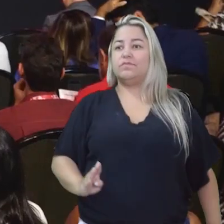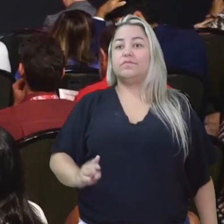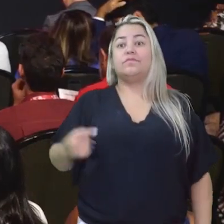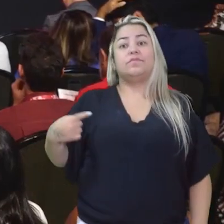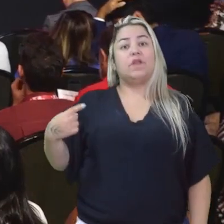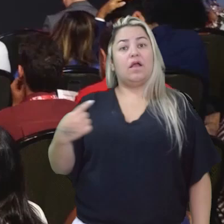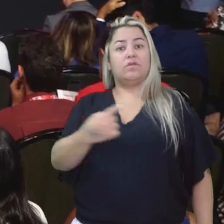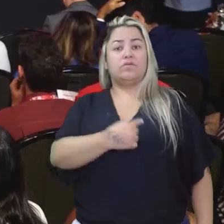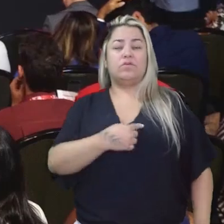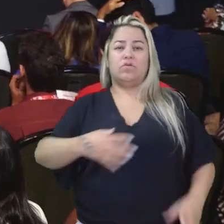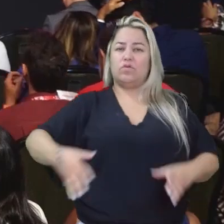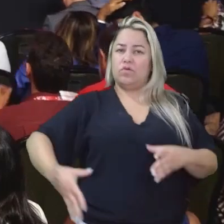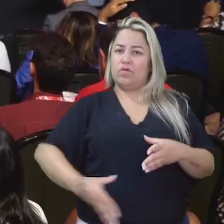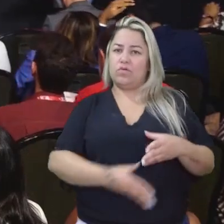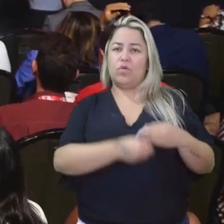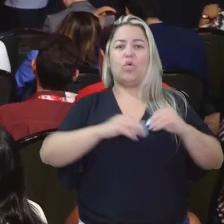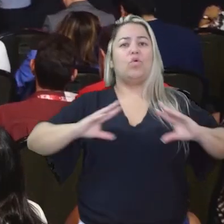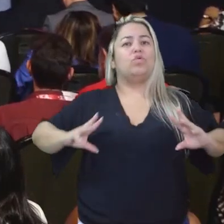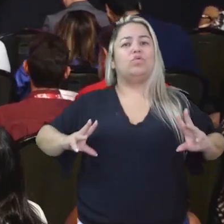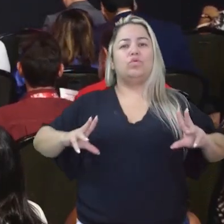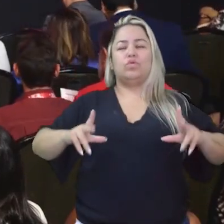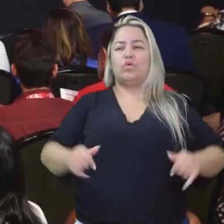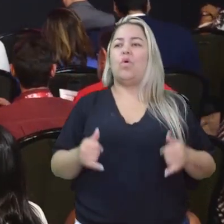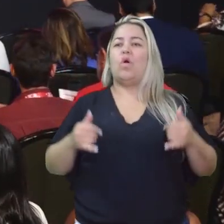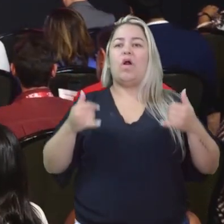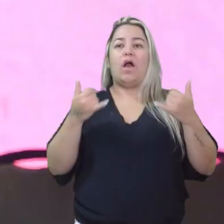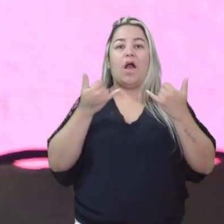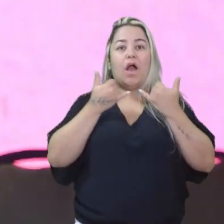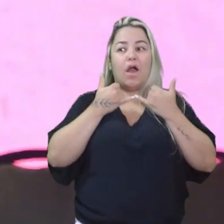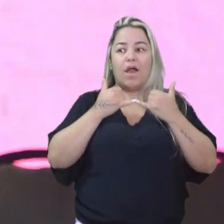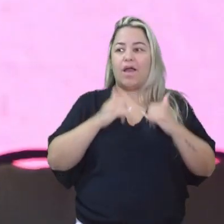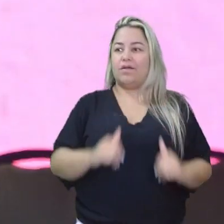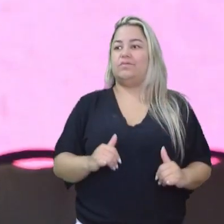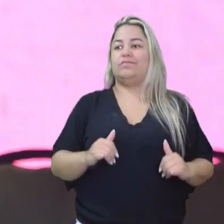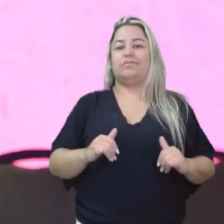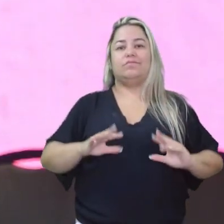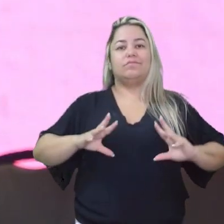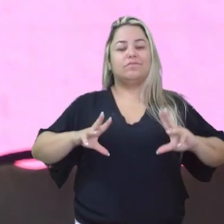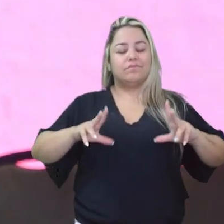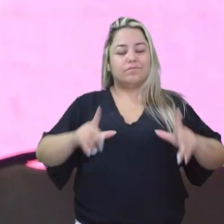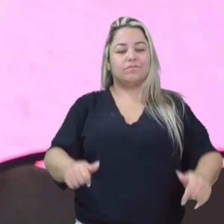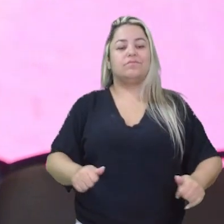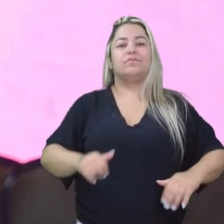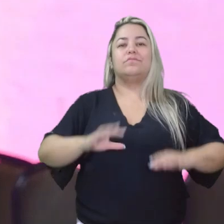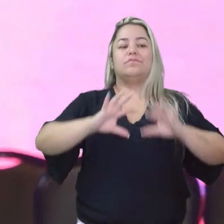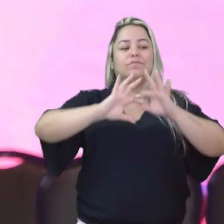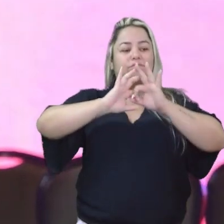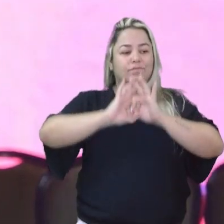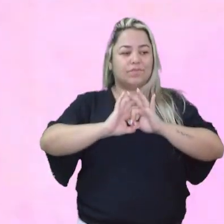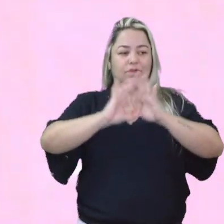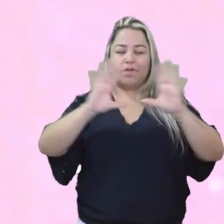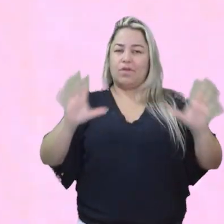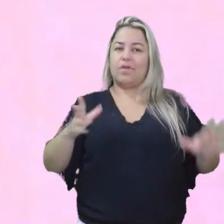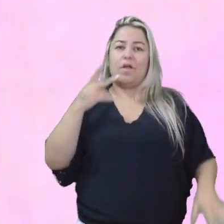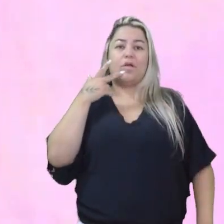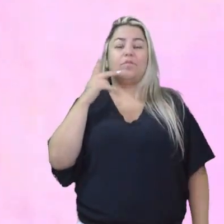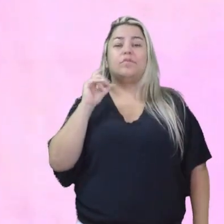Para nós colocarmos toda a energia, toda a nossa disposição